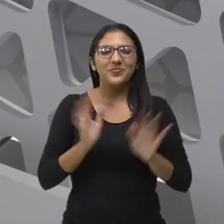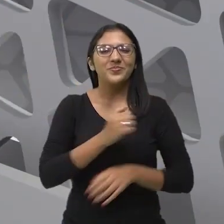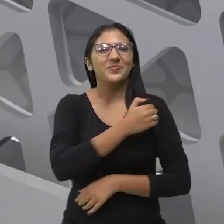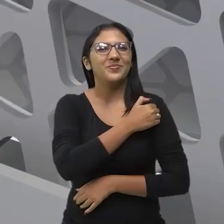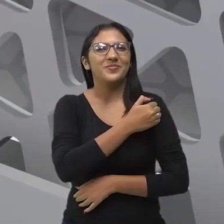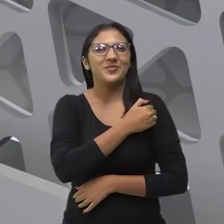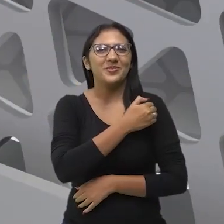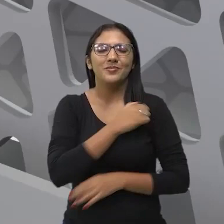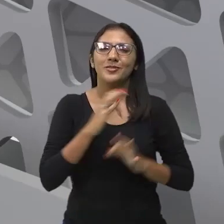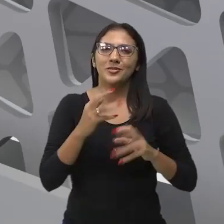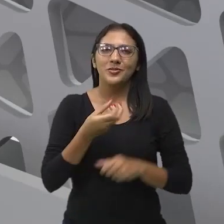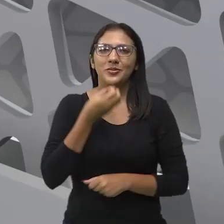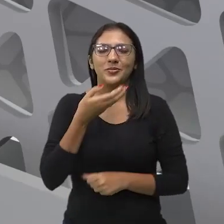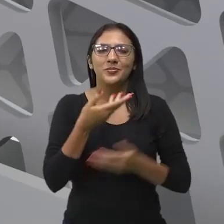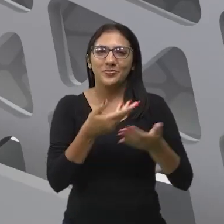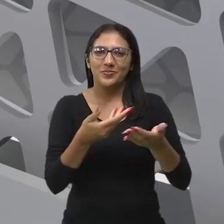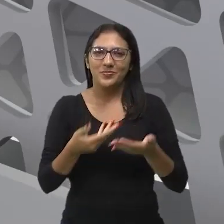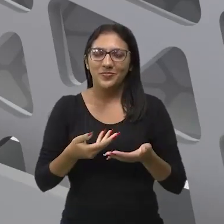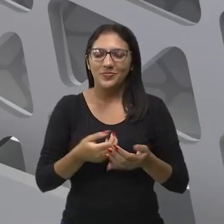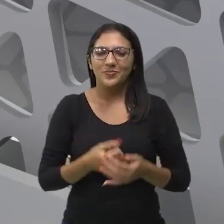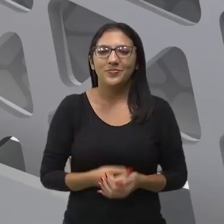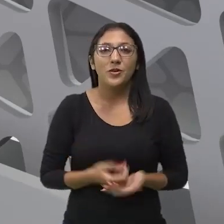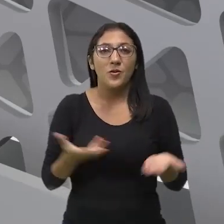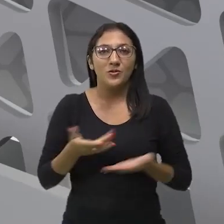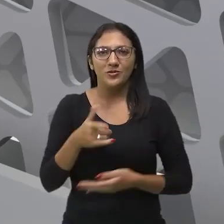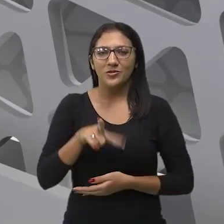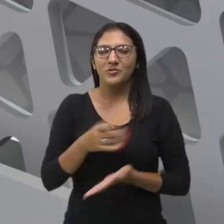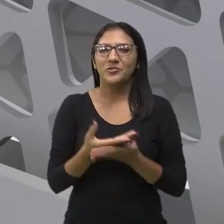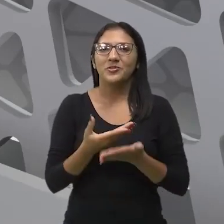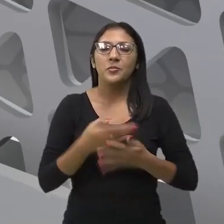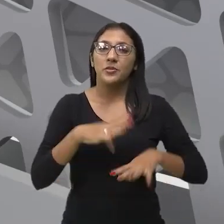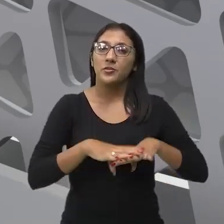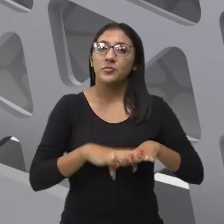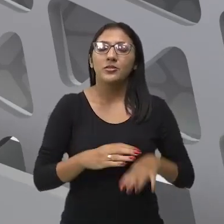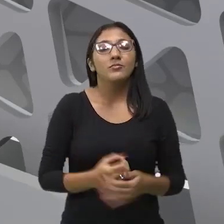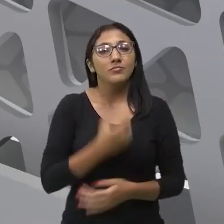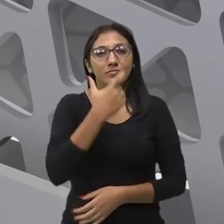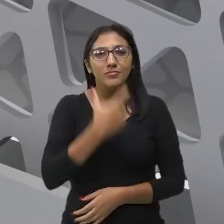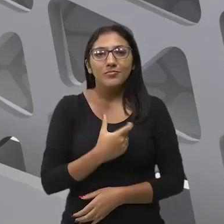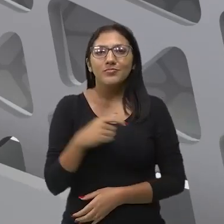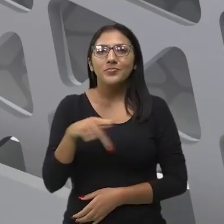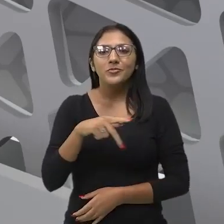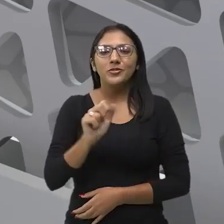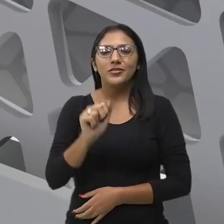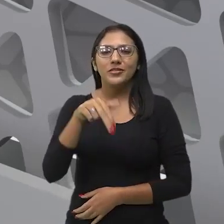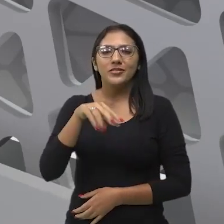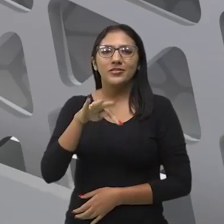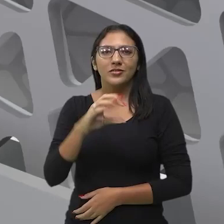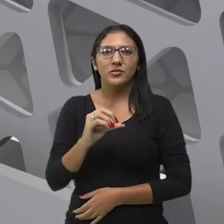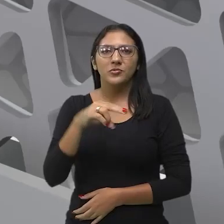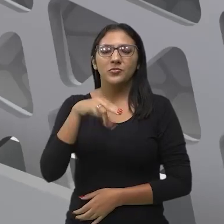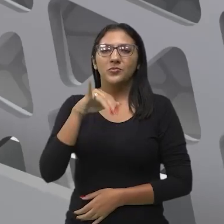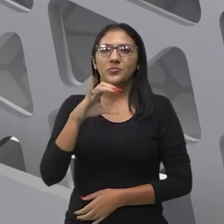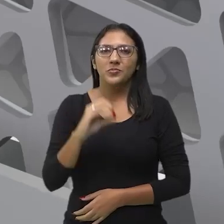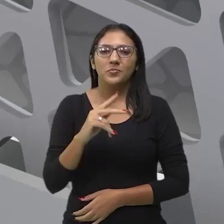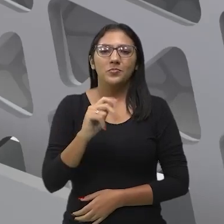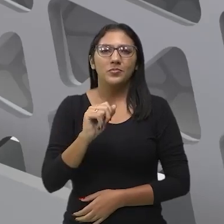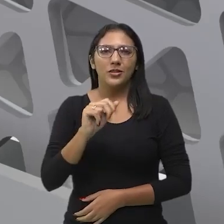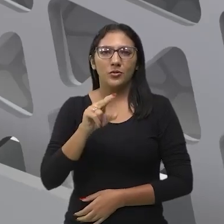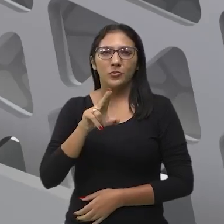Olá, alunos, sejam todos muito bem-vindos. Hoje, mais uma aula de matemática aqui comigo, professor Antônio